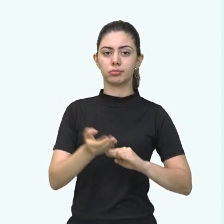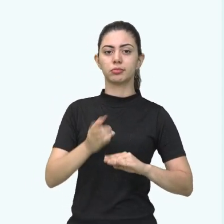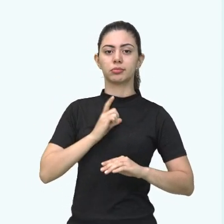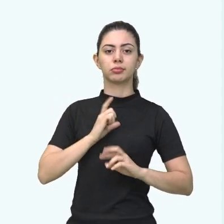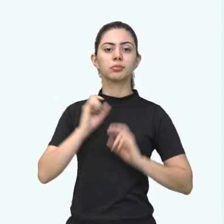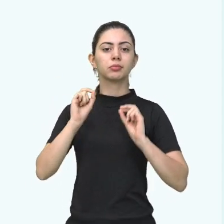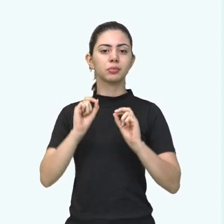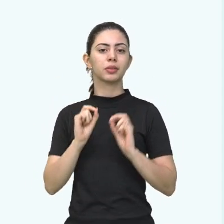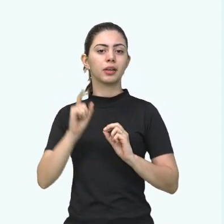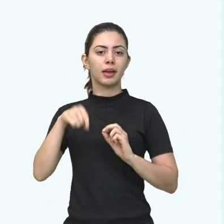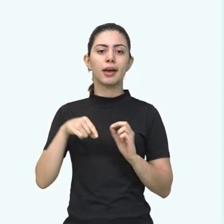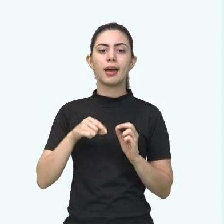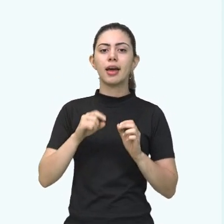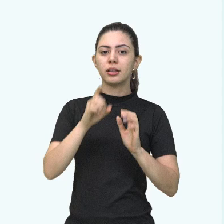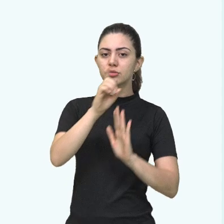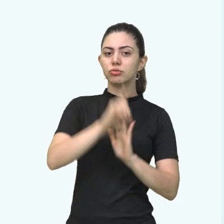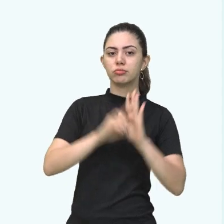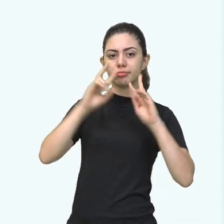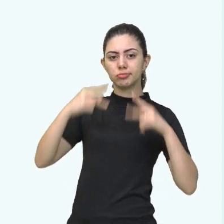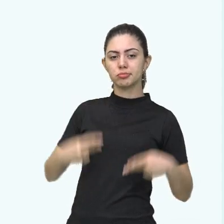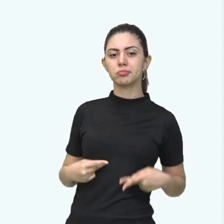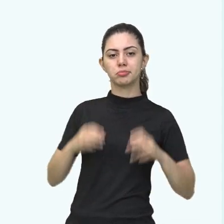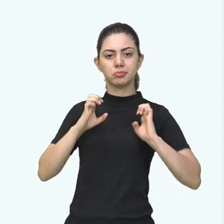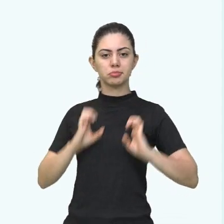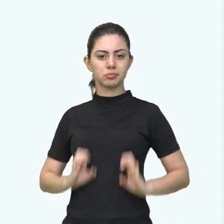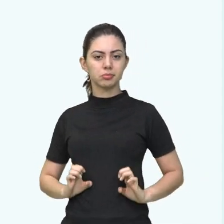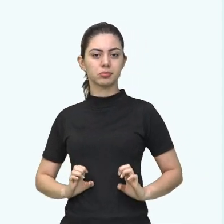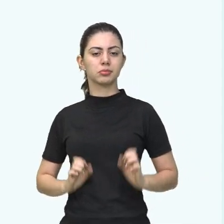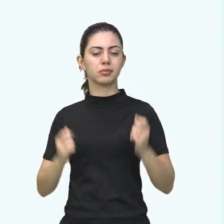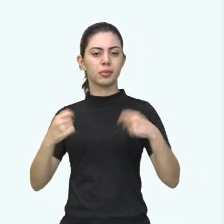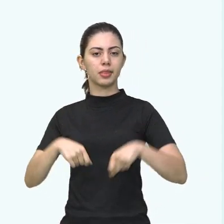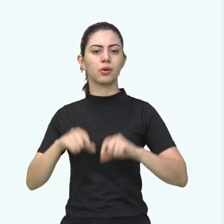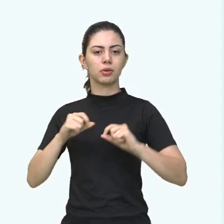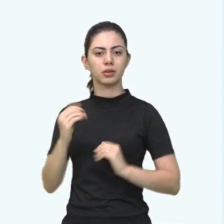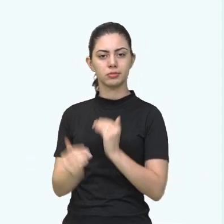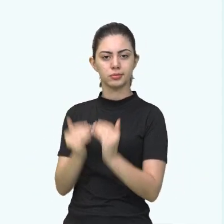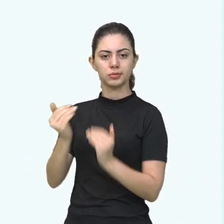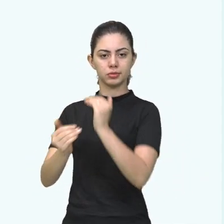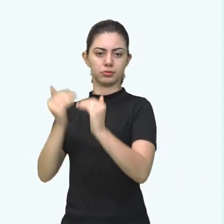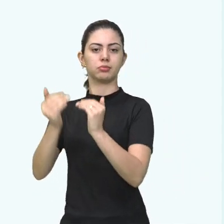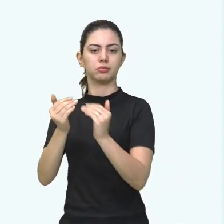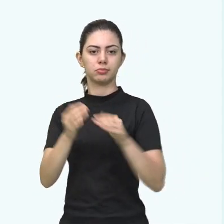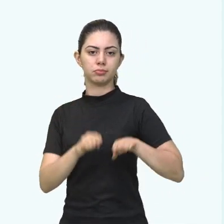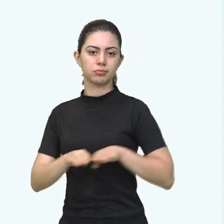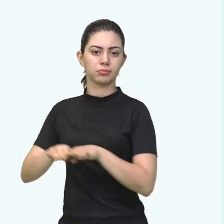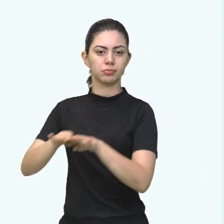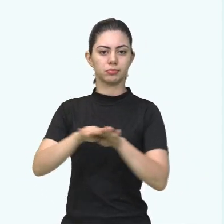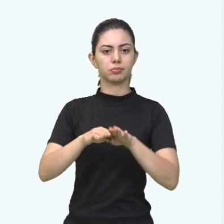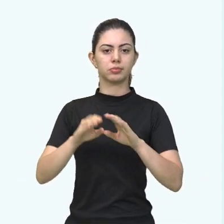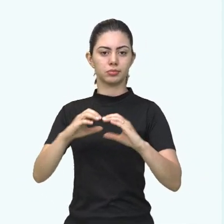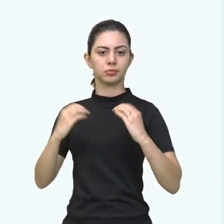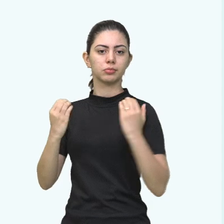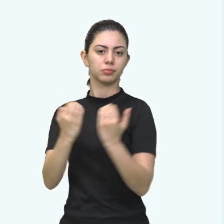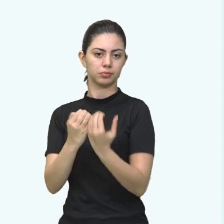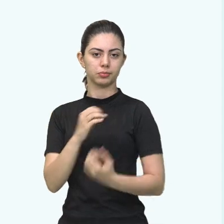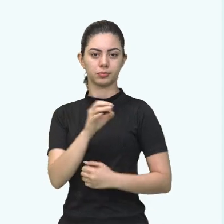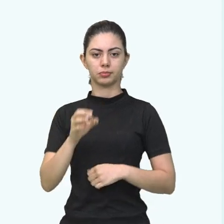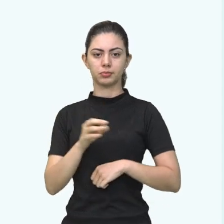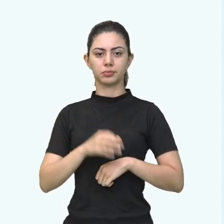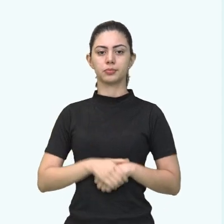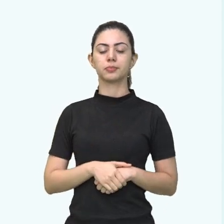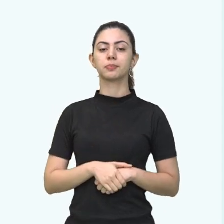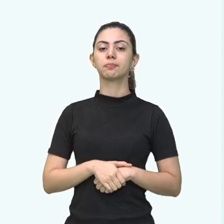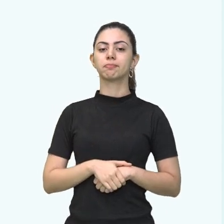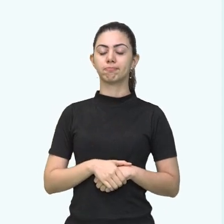os pilares essenciais para o desenvolvimento justo e equitativo de uma comunidade. E